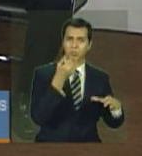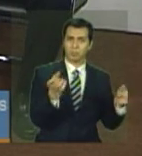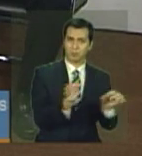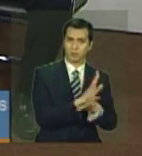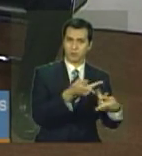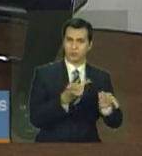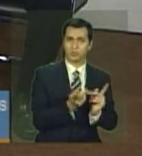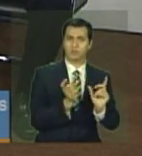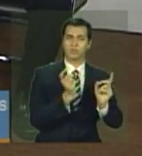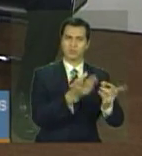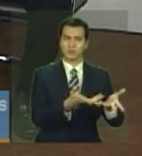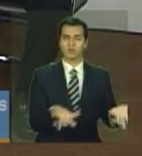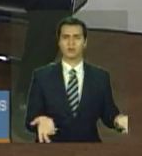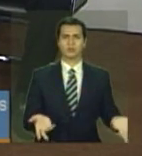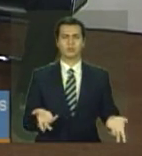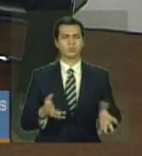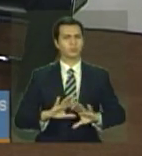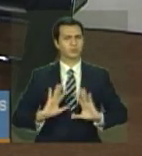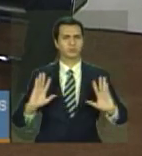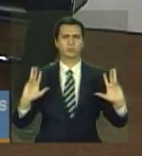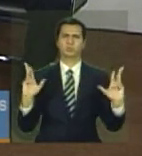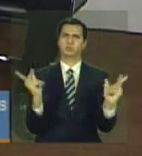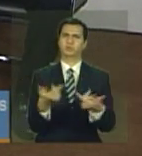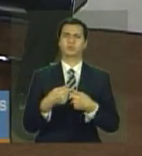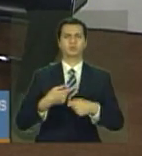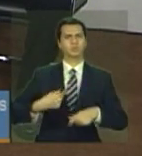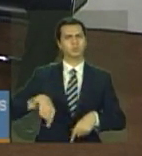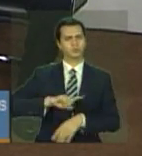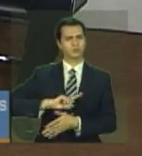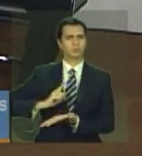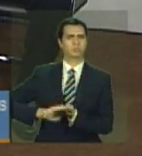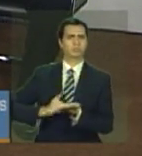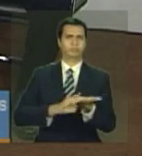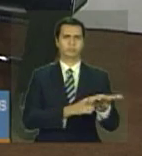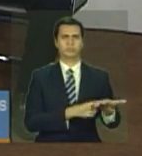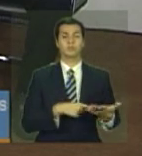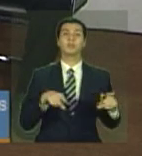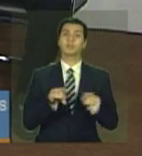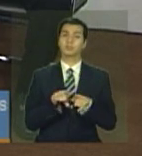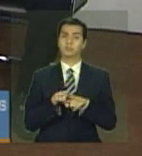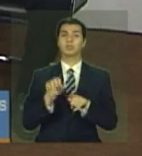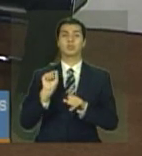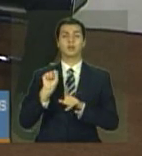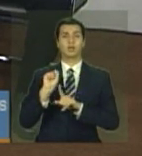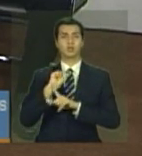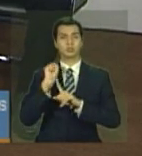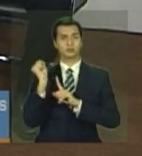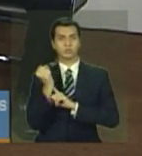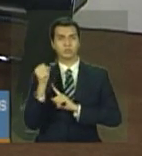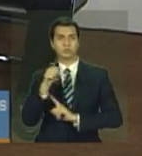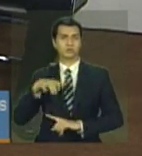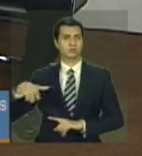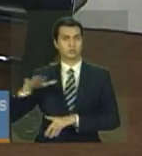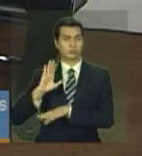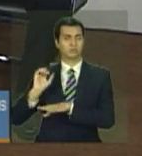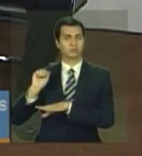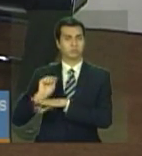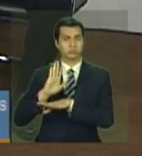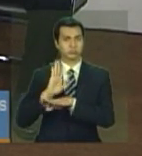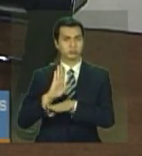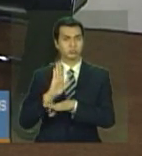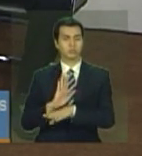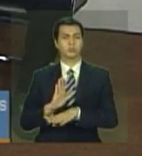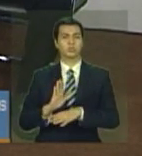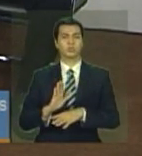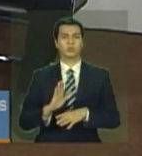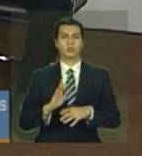só do equipamento, mas que está à sua volta, né? Falando também da rede de assistência, né, que onde nós estamos querendo essas cozinhas, que elas sejam